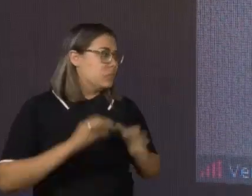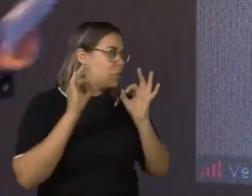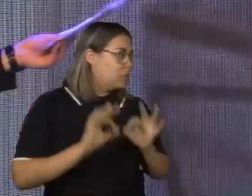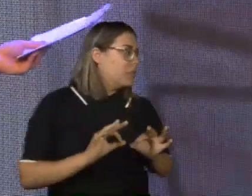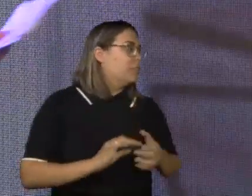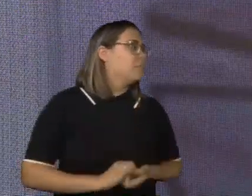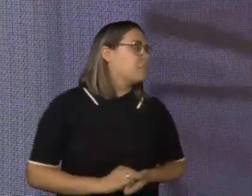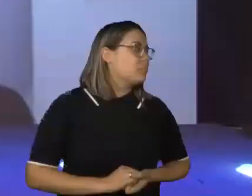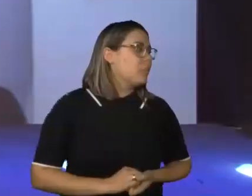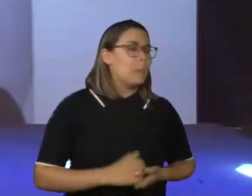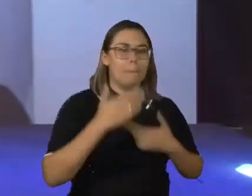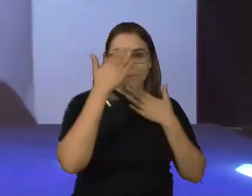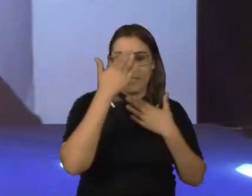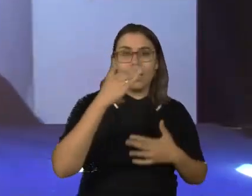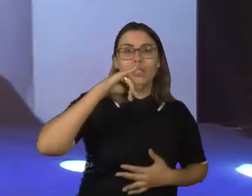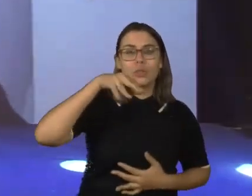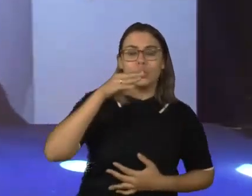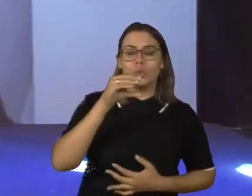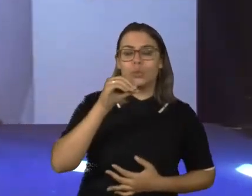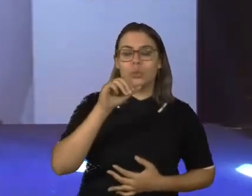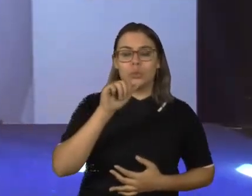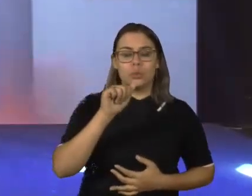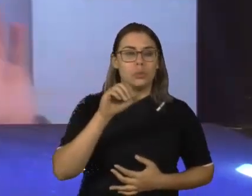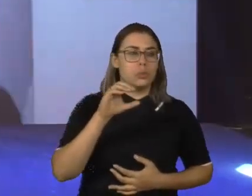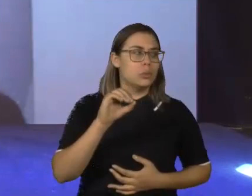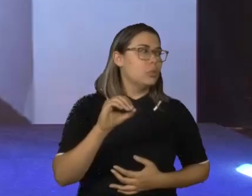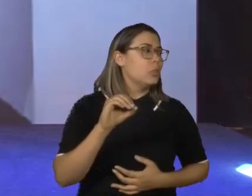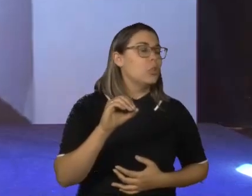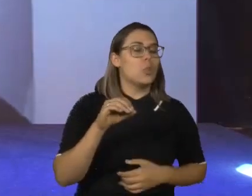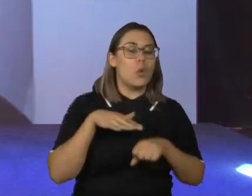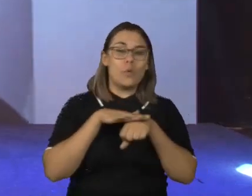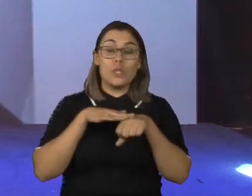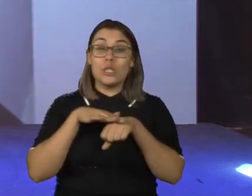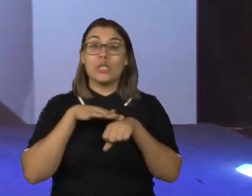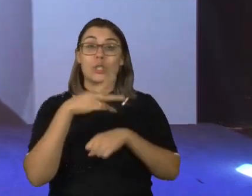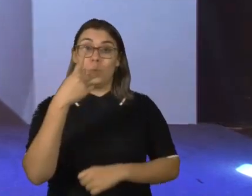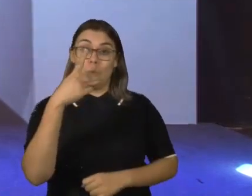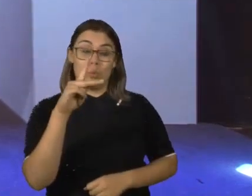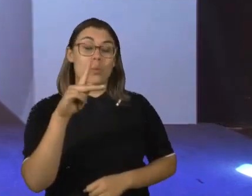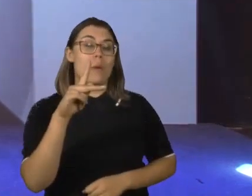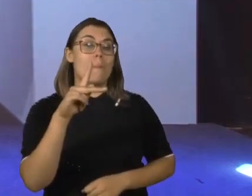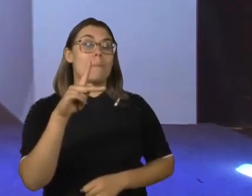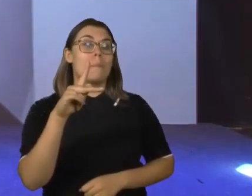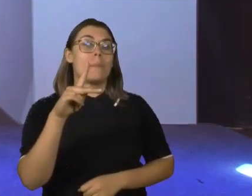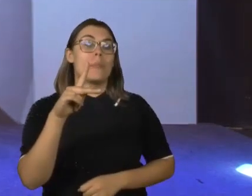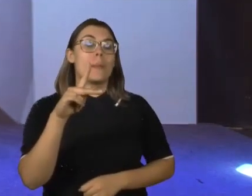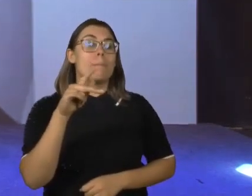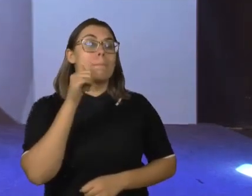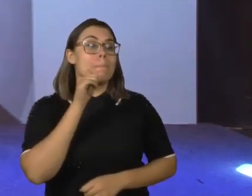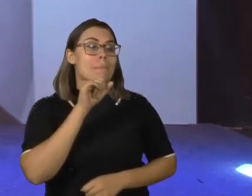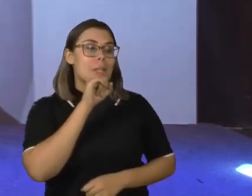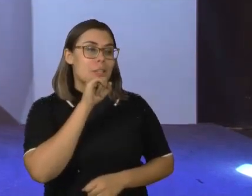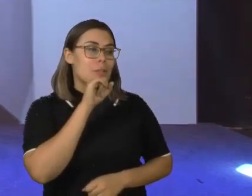certo. Maravilha. Obrigado, João. Vinícius Estreda, conversei com a tua mãe essa semana. Ontem, inclusive, o Vinícius